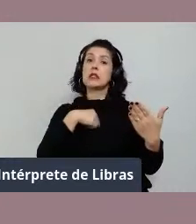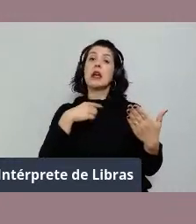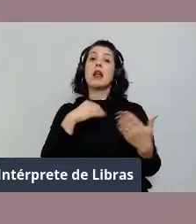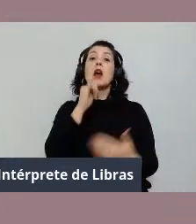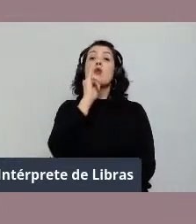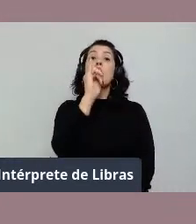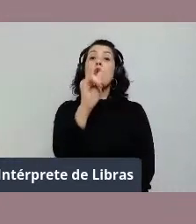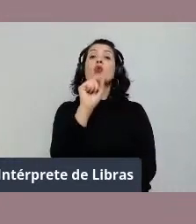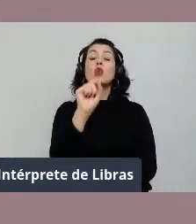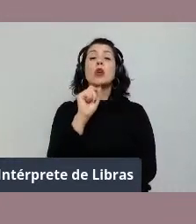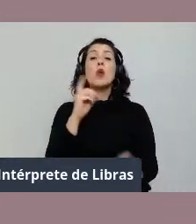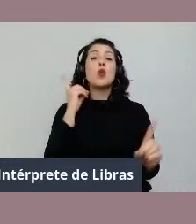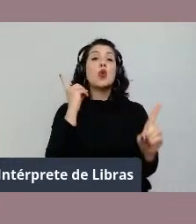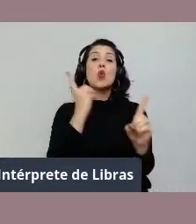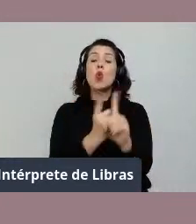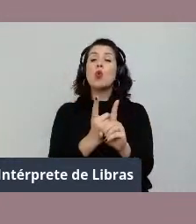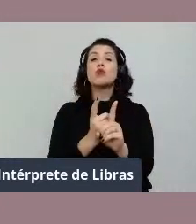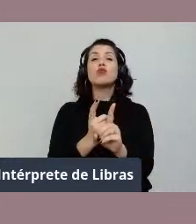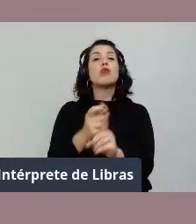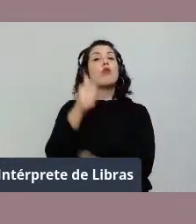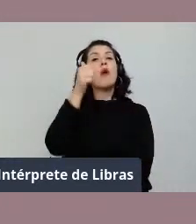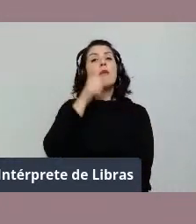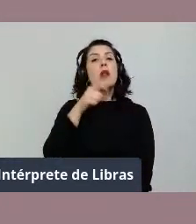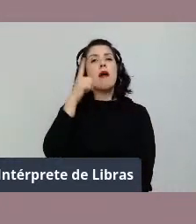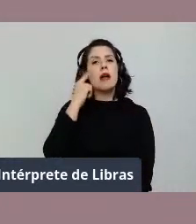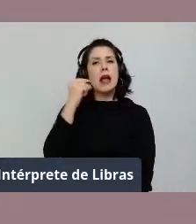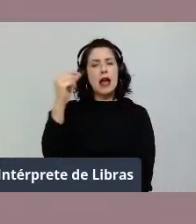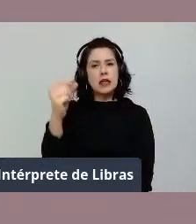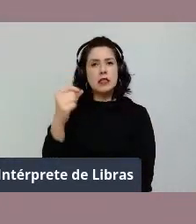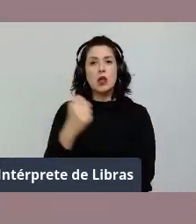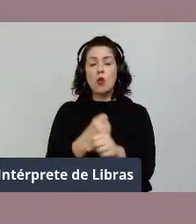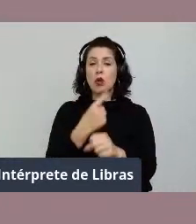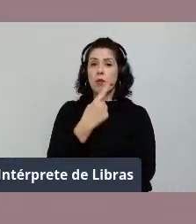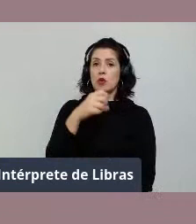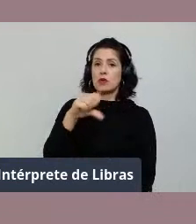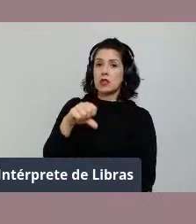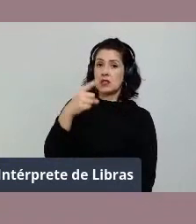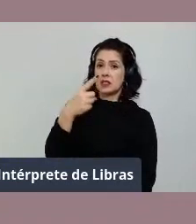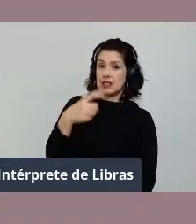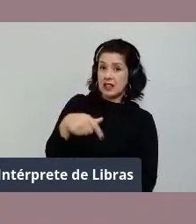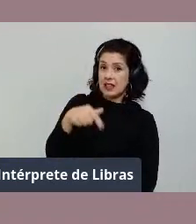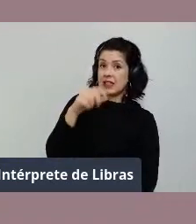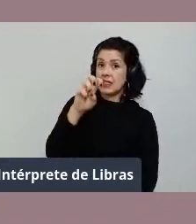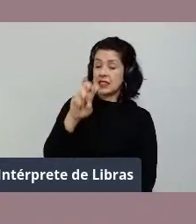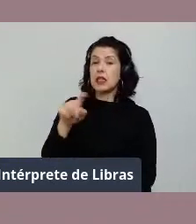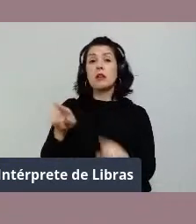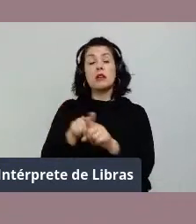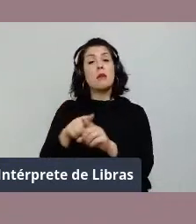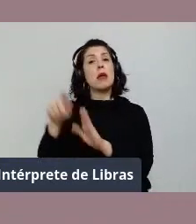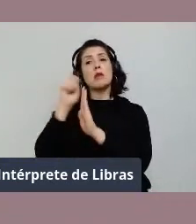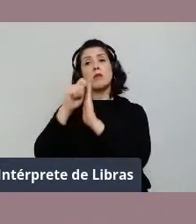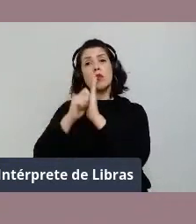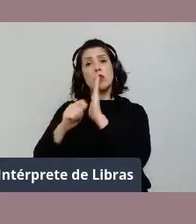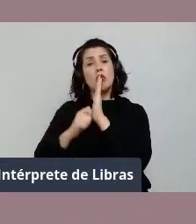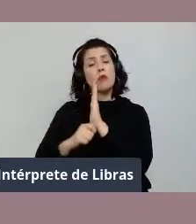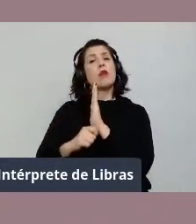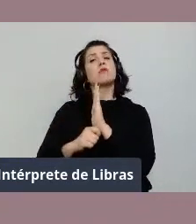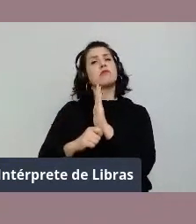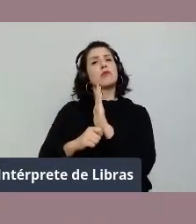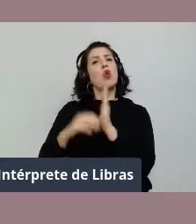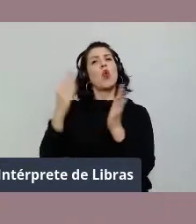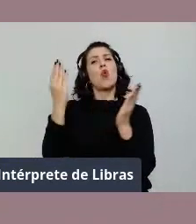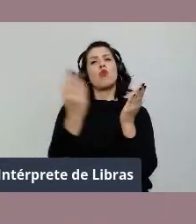em 1975, e com os manuscritos de A Hora da Estrela. E ela vai contar para a gente aqui também,